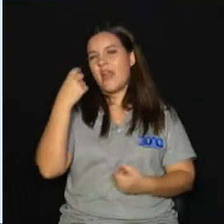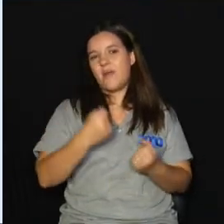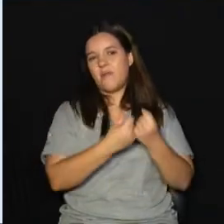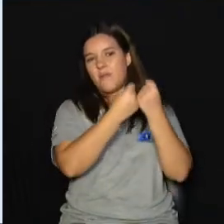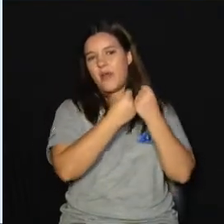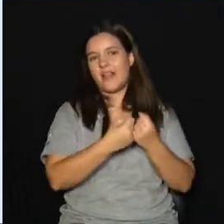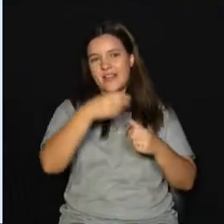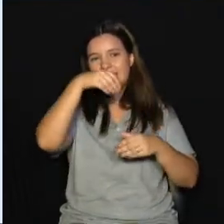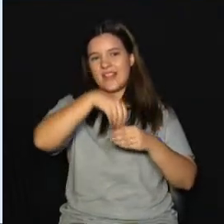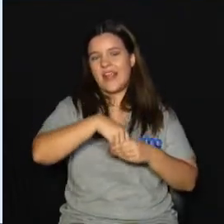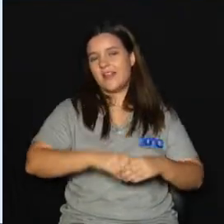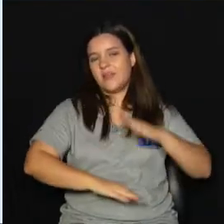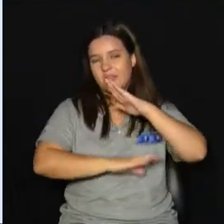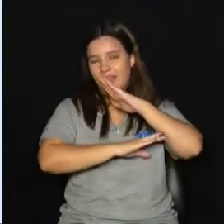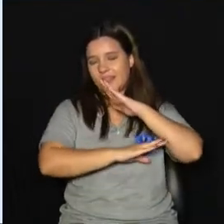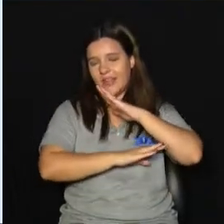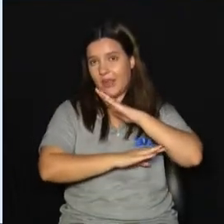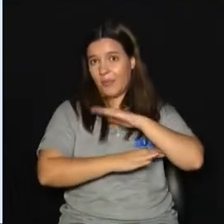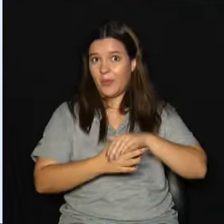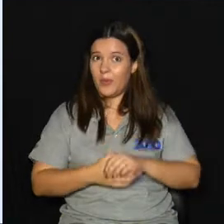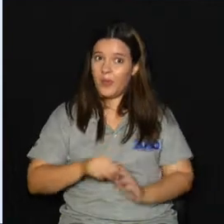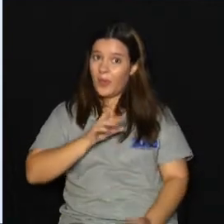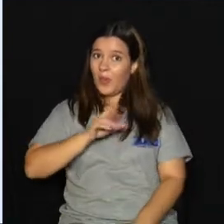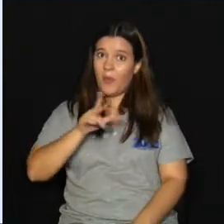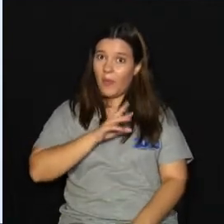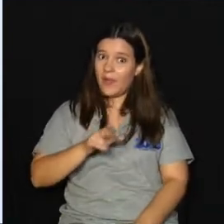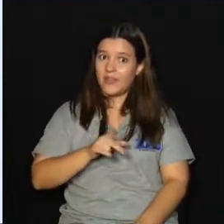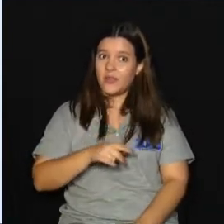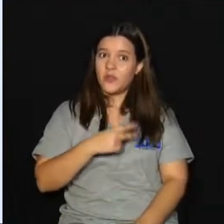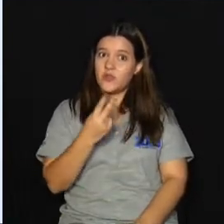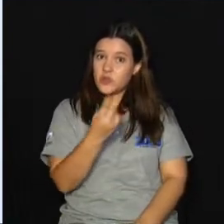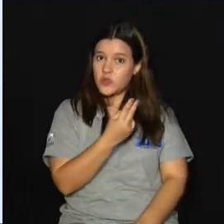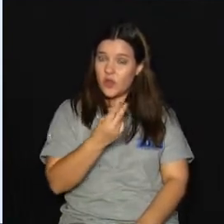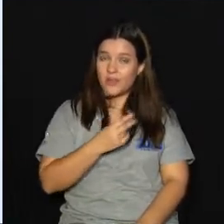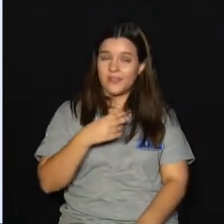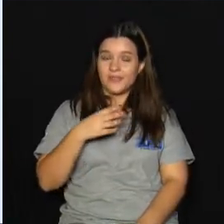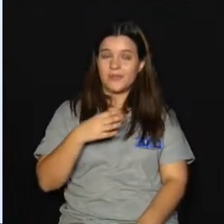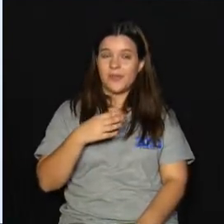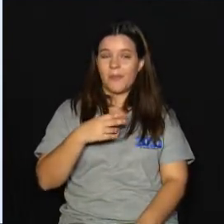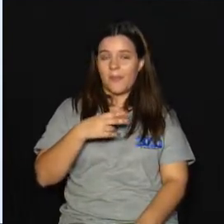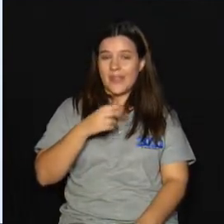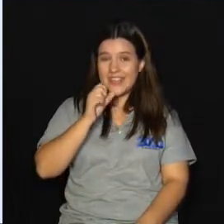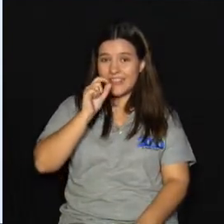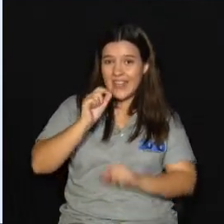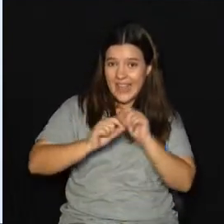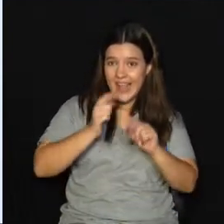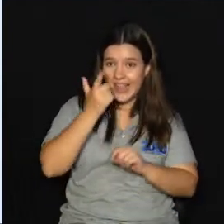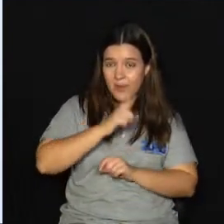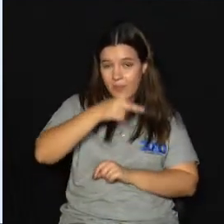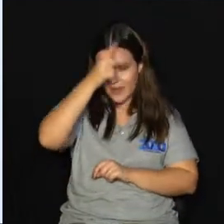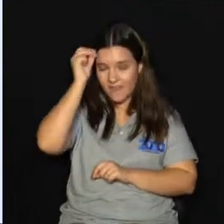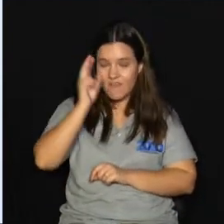né? Ninguém está com uma folga considerável na Câmara. Então, assim, é equilibrado nesse sentido. De